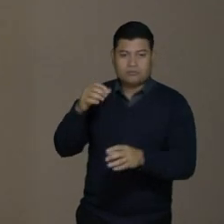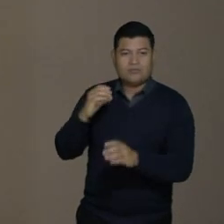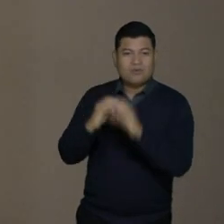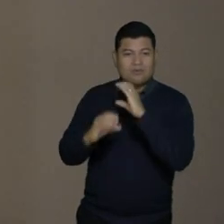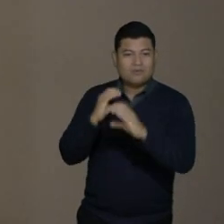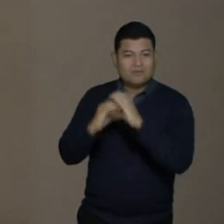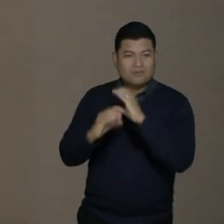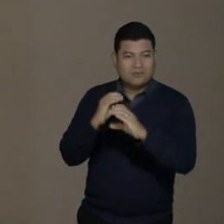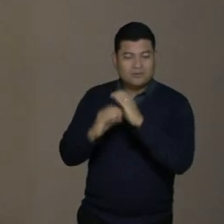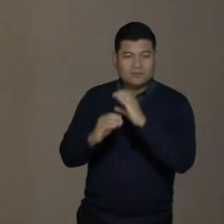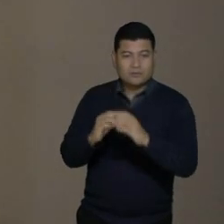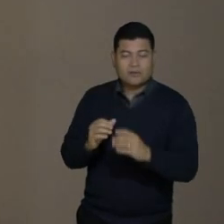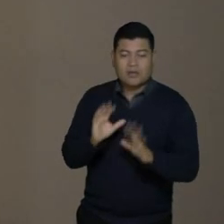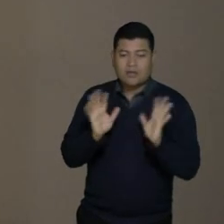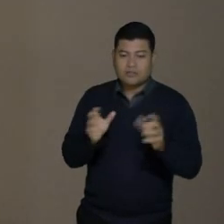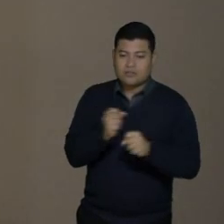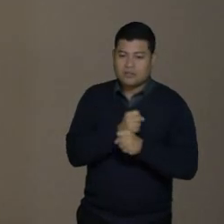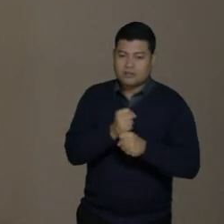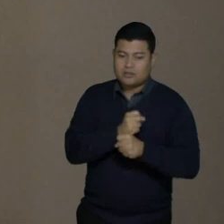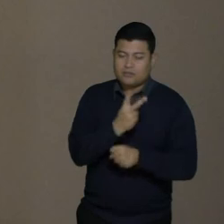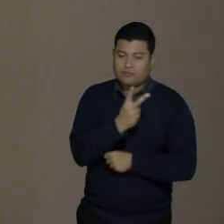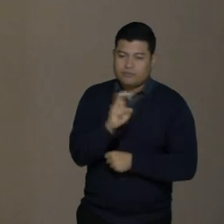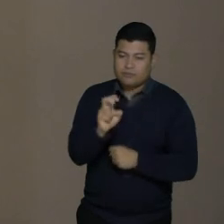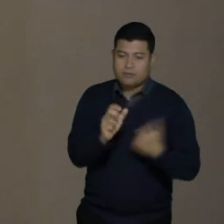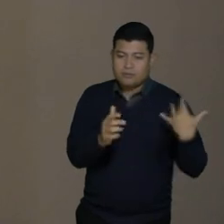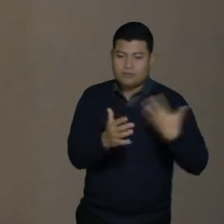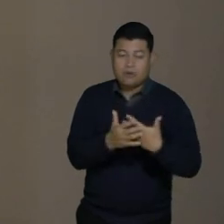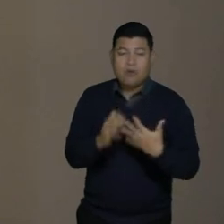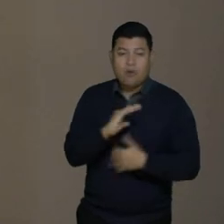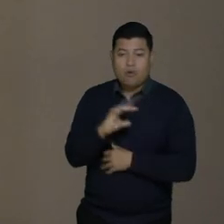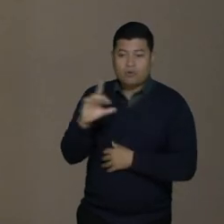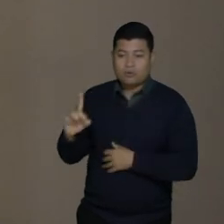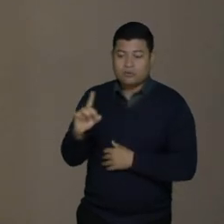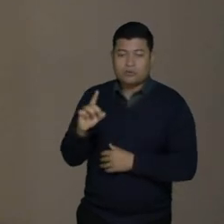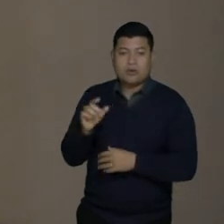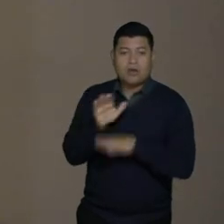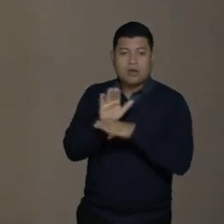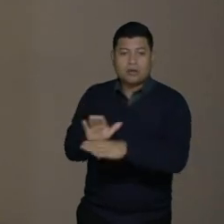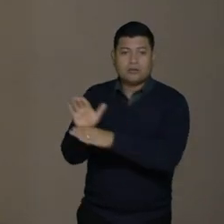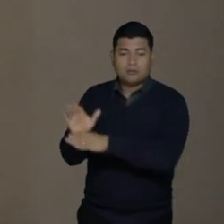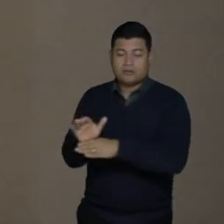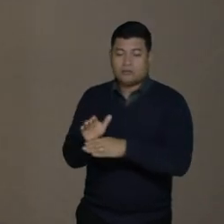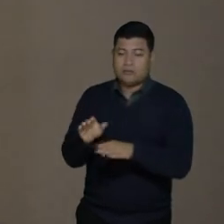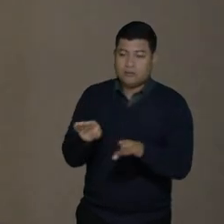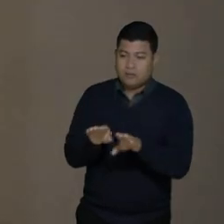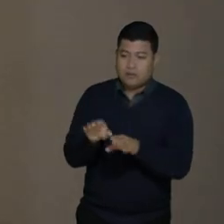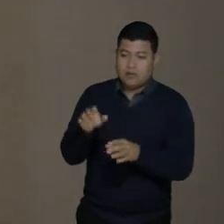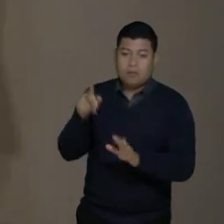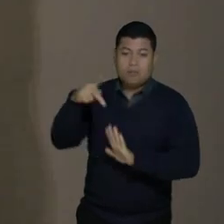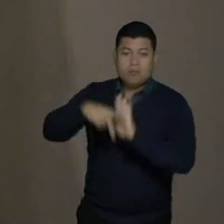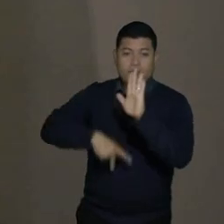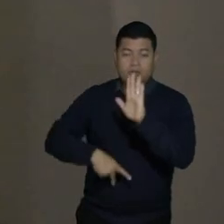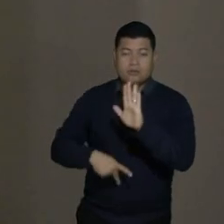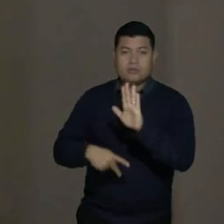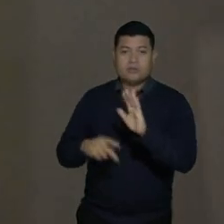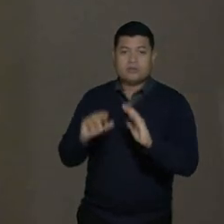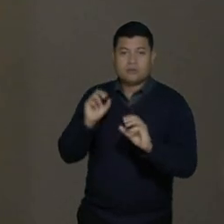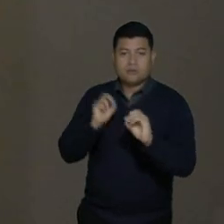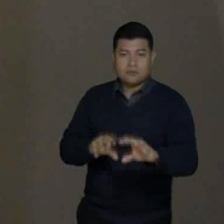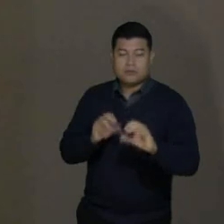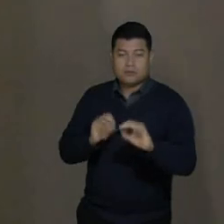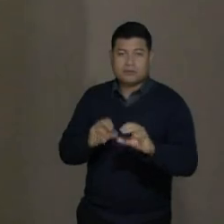25 anos de carreira coordenou colaborou e prestou consultoria para projetos de educação corporativa em